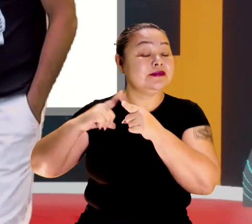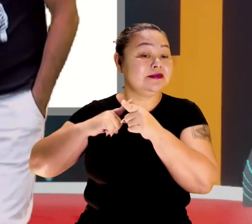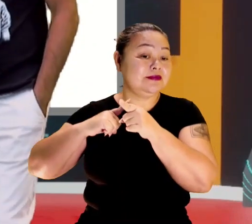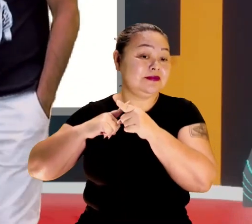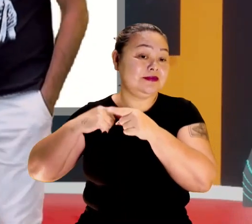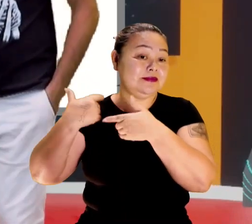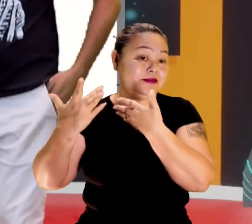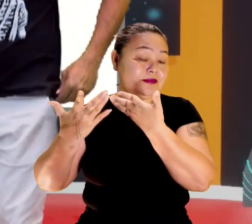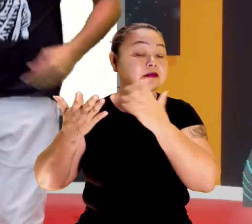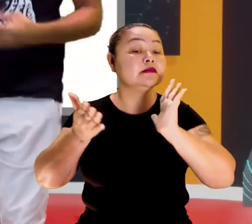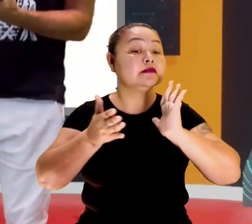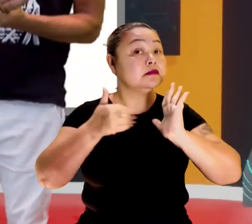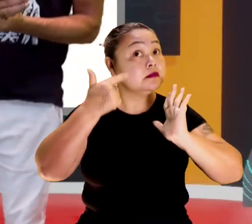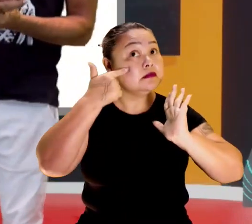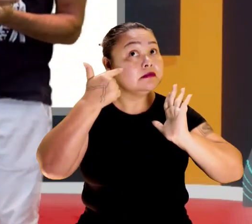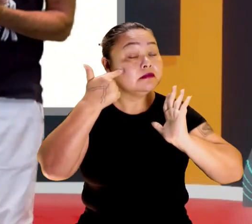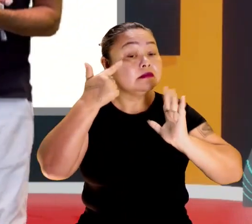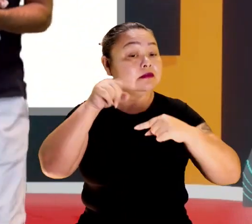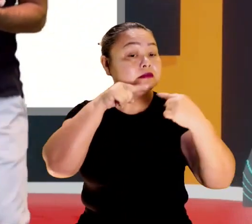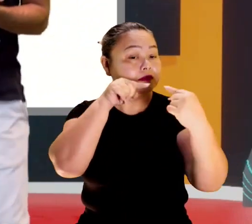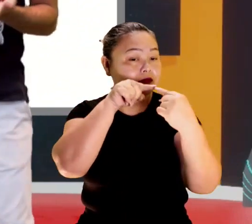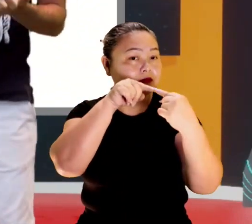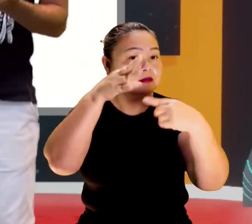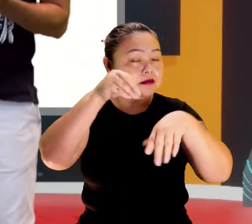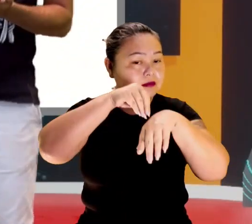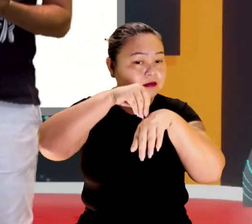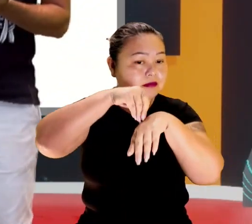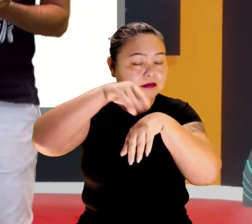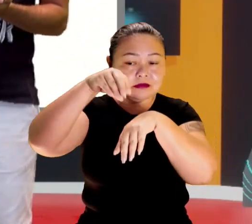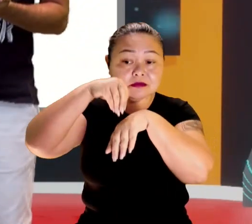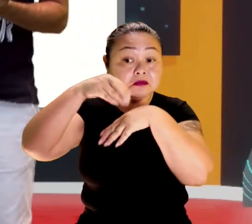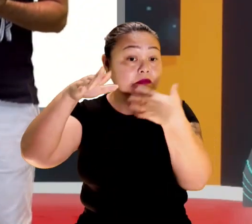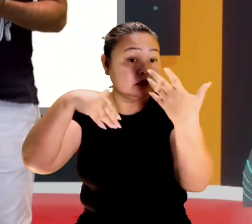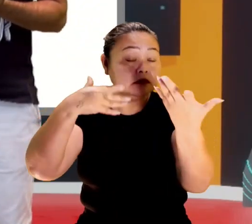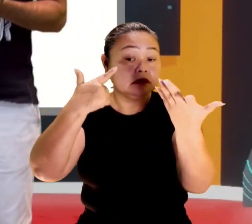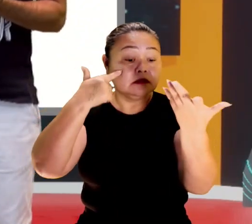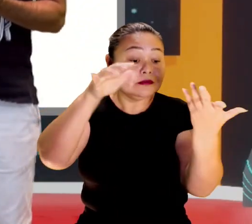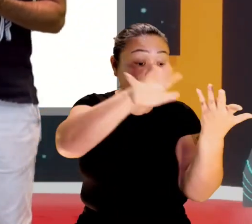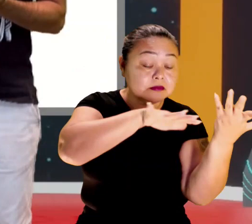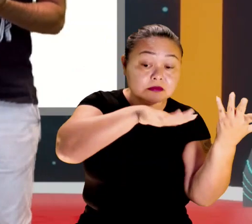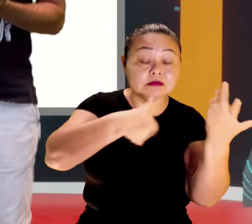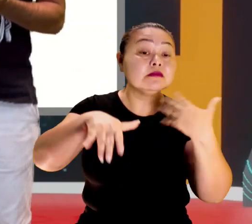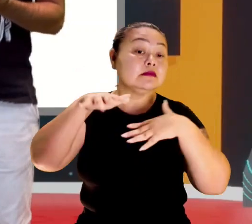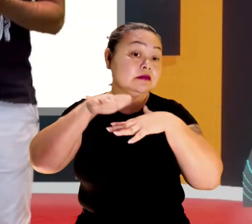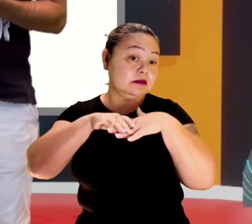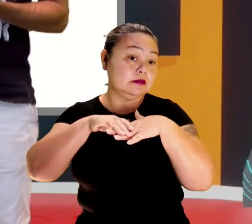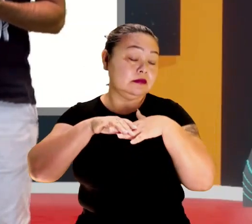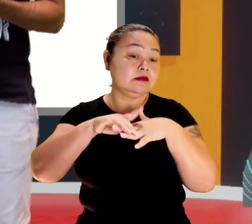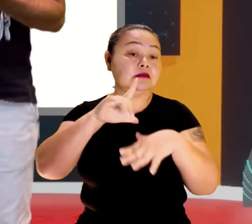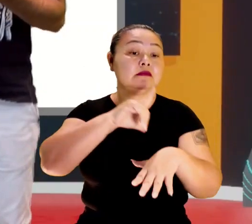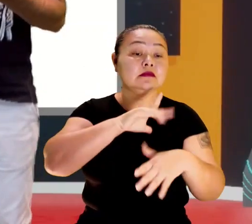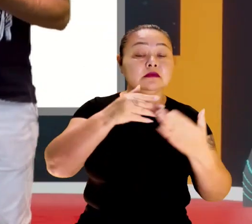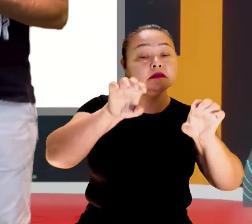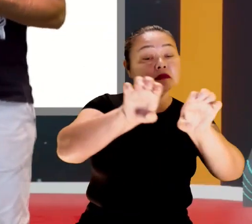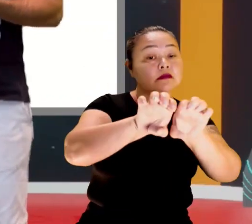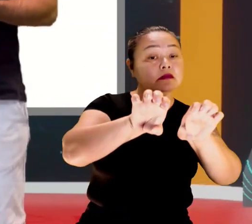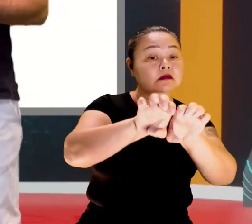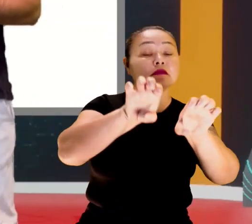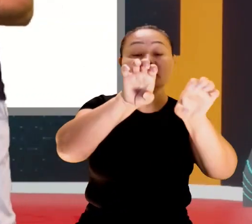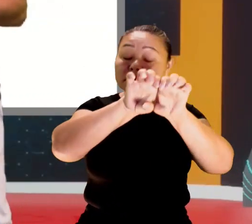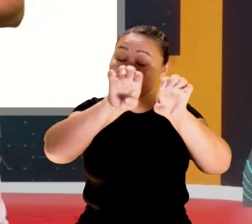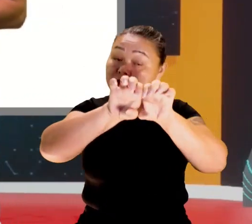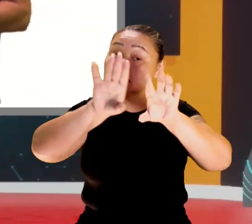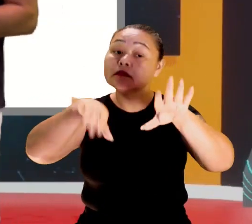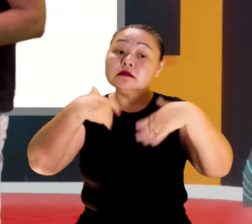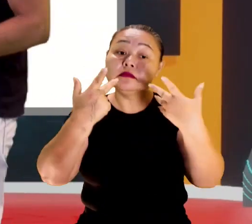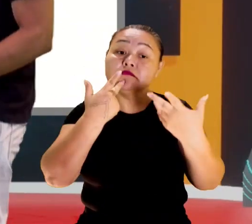um propósito de passar para vocês tudo que é tipo de situação matemática, né? A gente fala de equação, equação, equação, e você